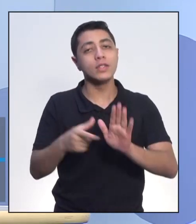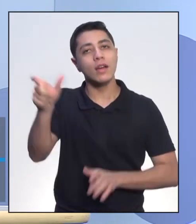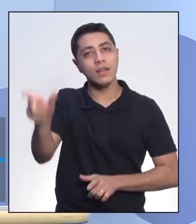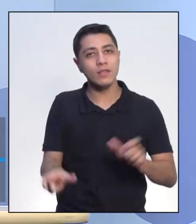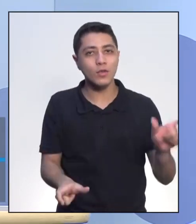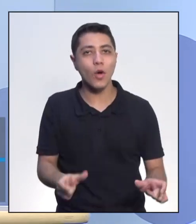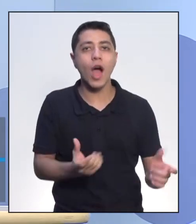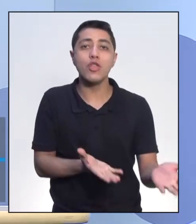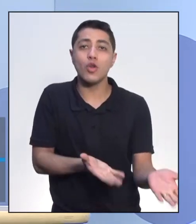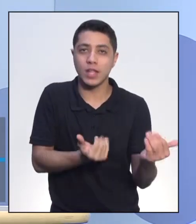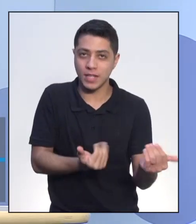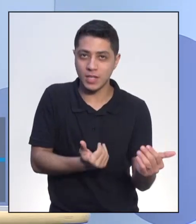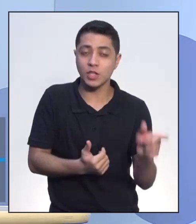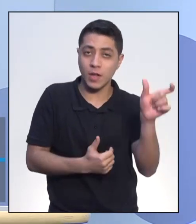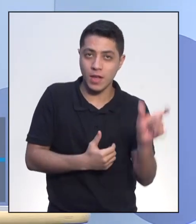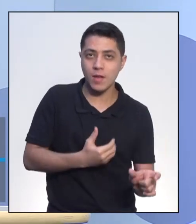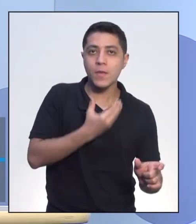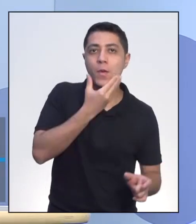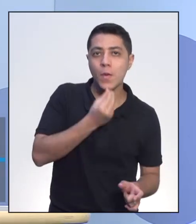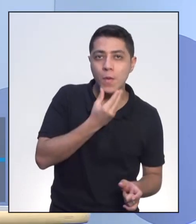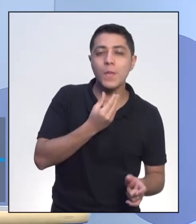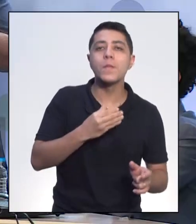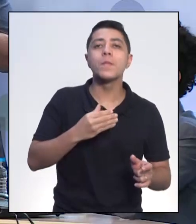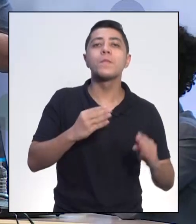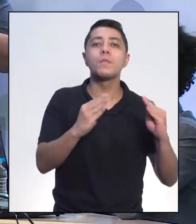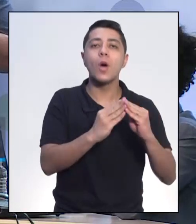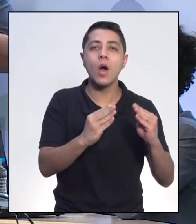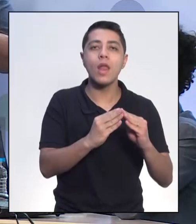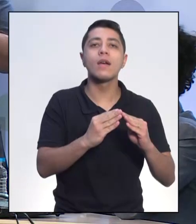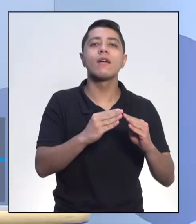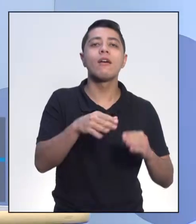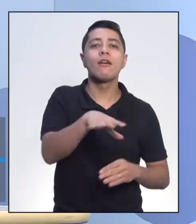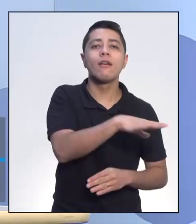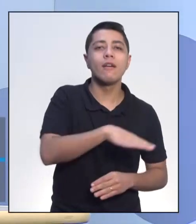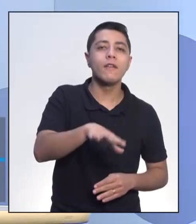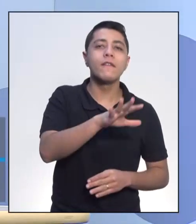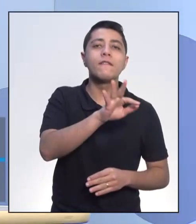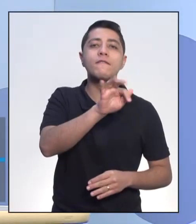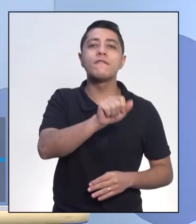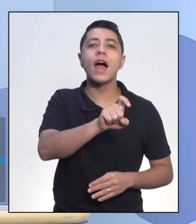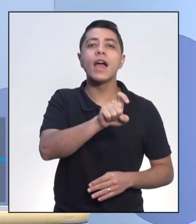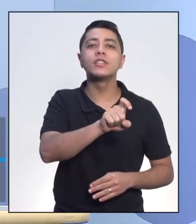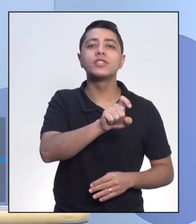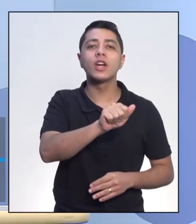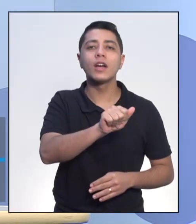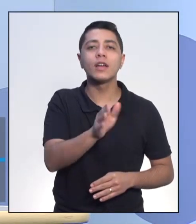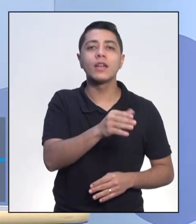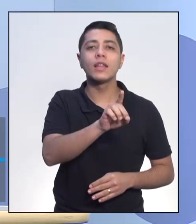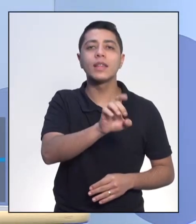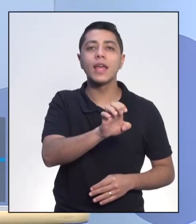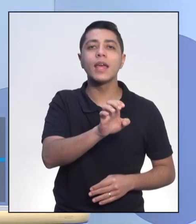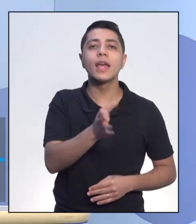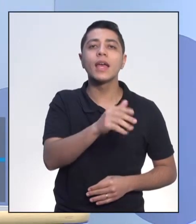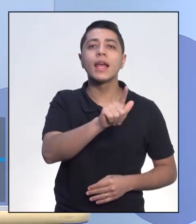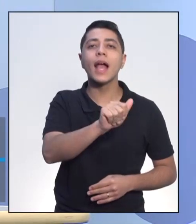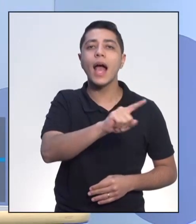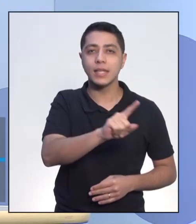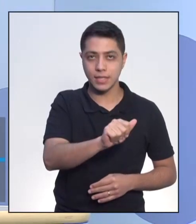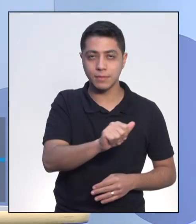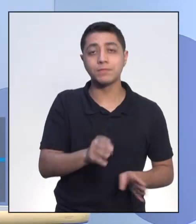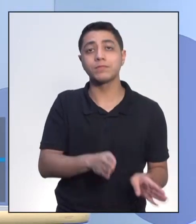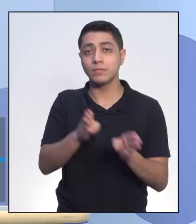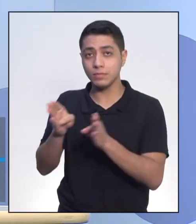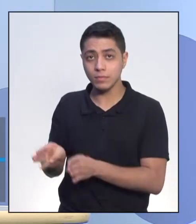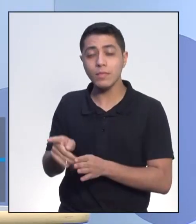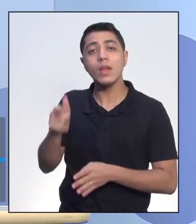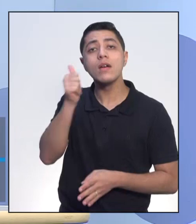parte, né, fora, né, a parte de Israel, e vocês veem as diferenças gritantes, né, são vizinhos, são só separados por